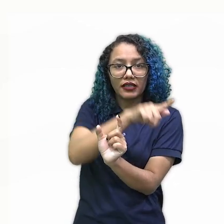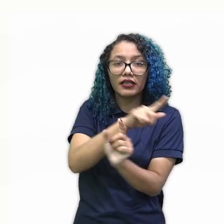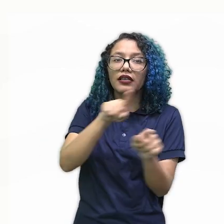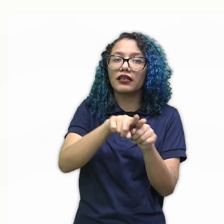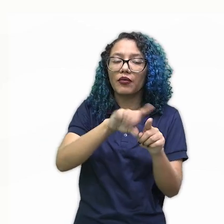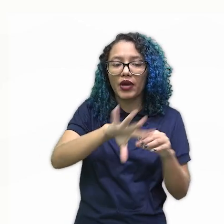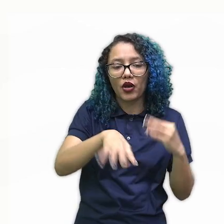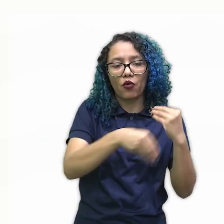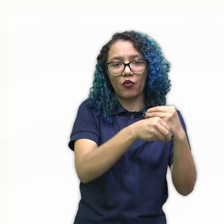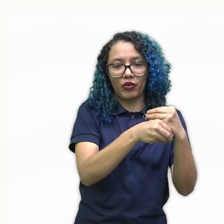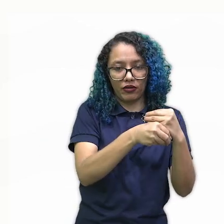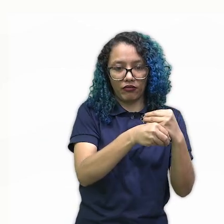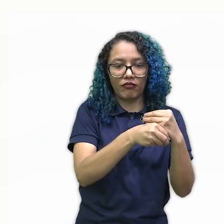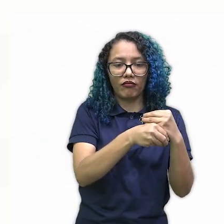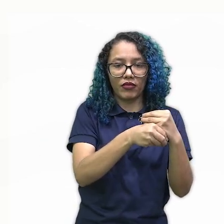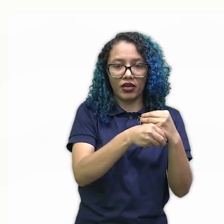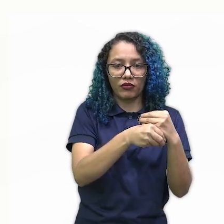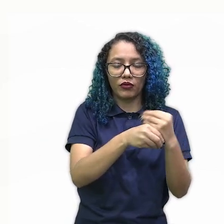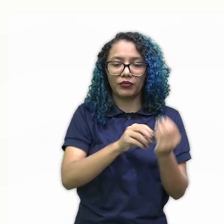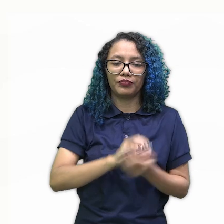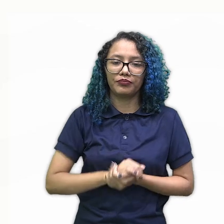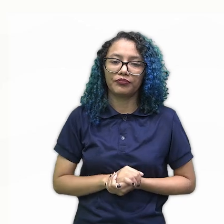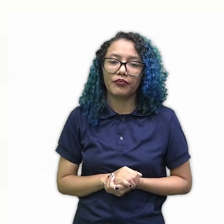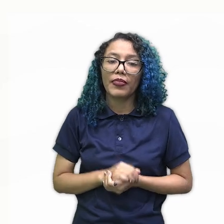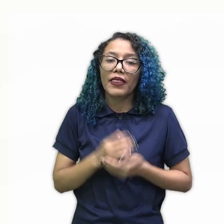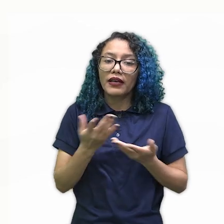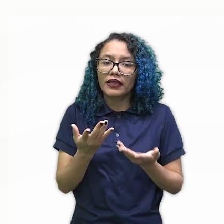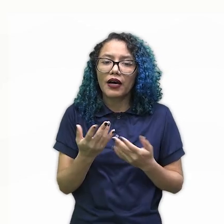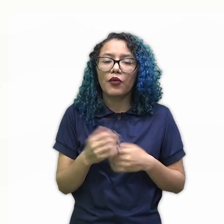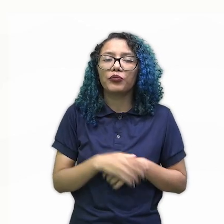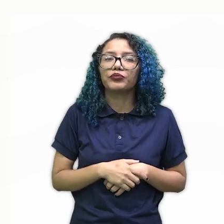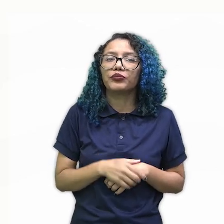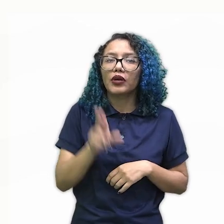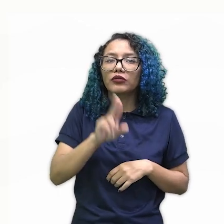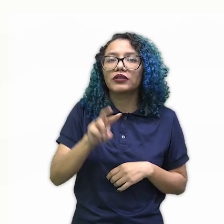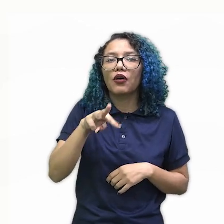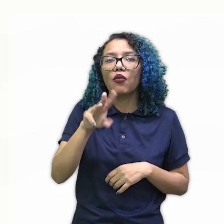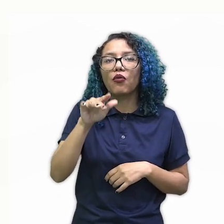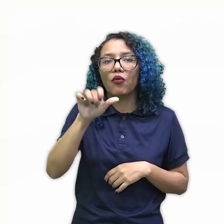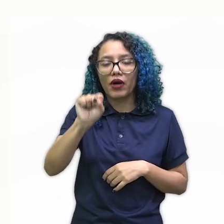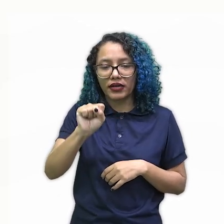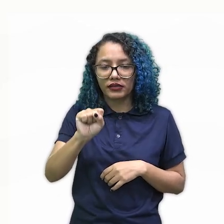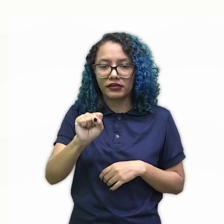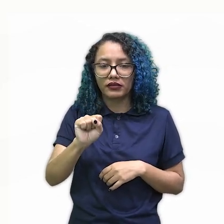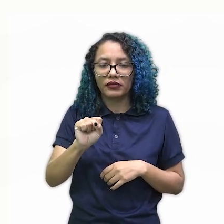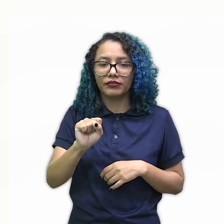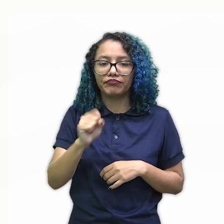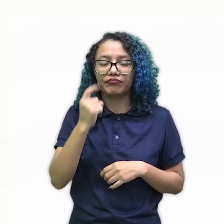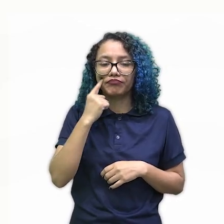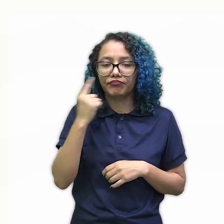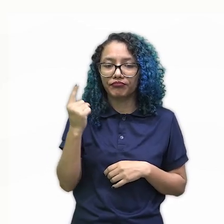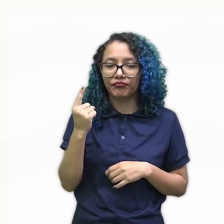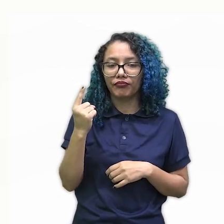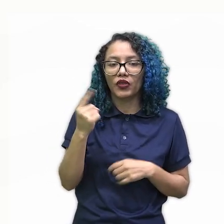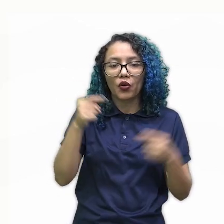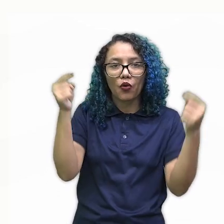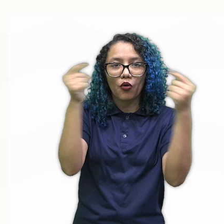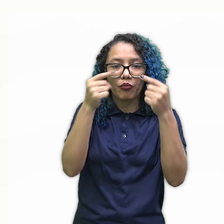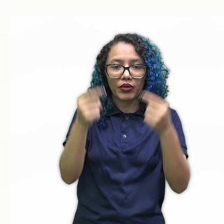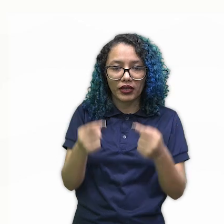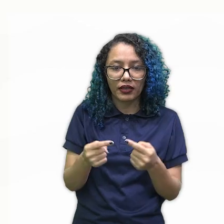né? Quando é que eu vou usar was? Para falar de mim e do singular.